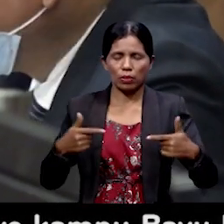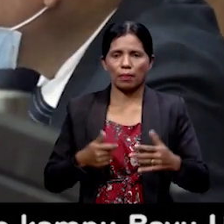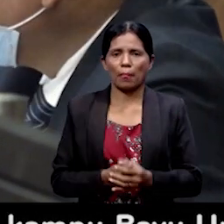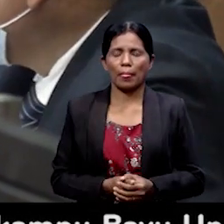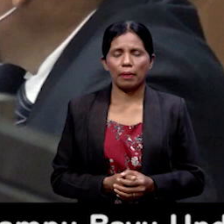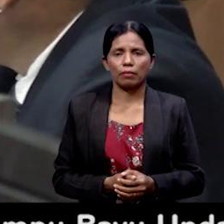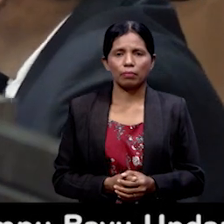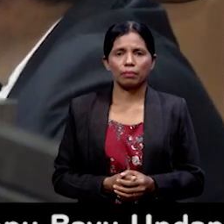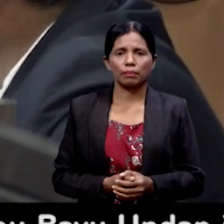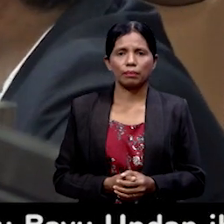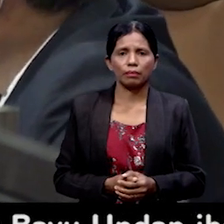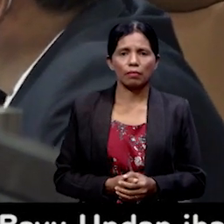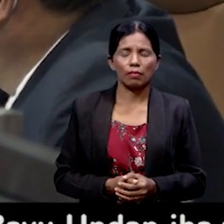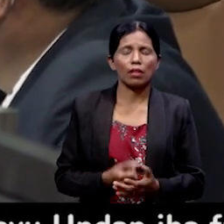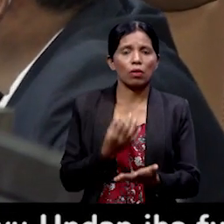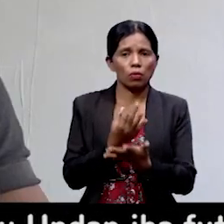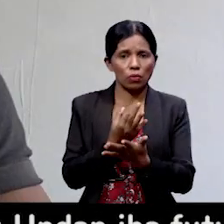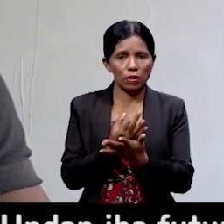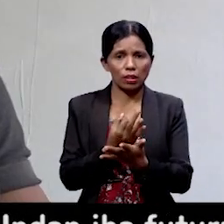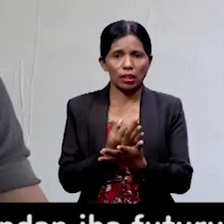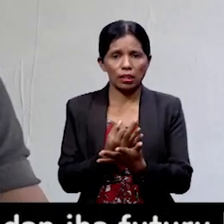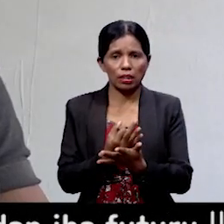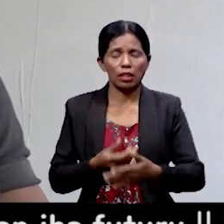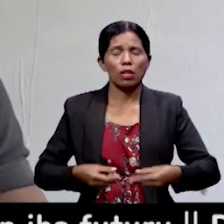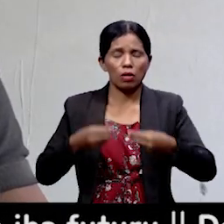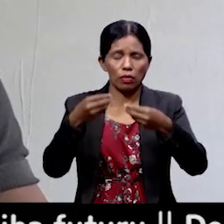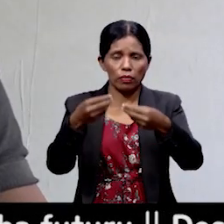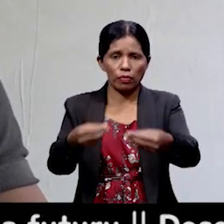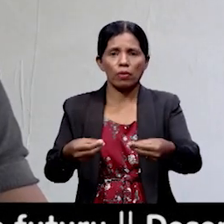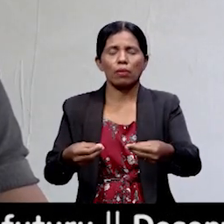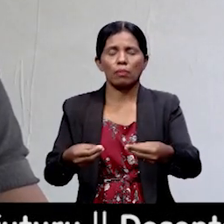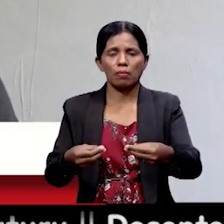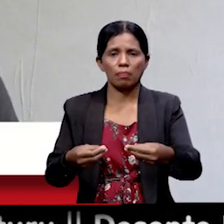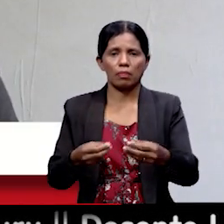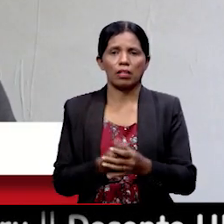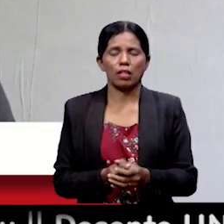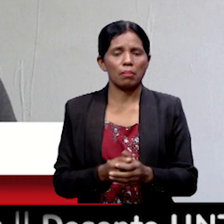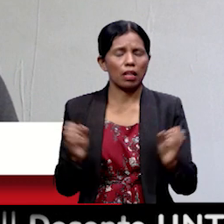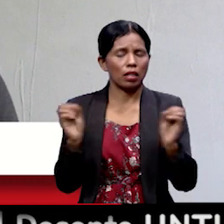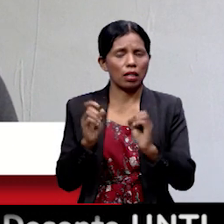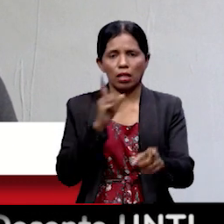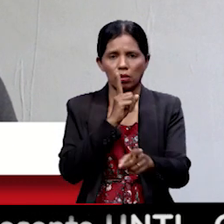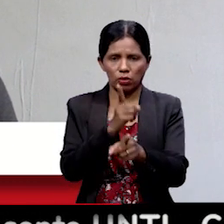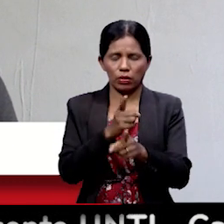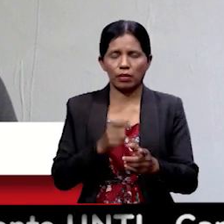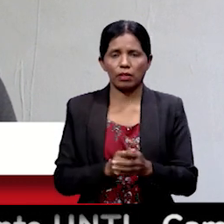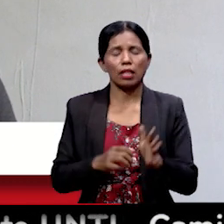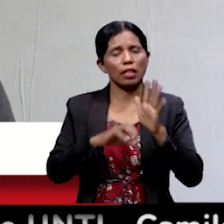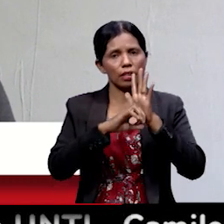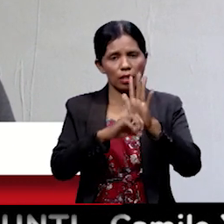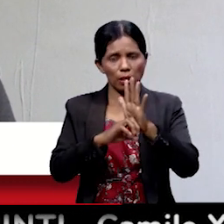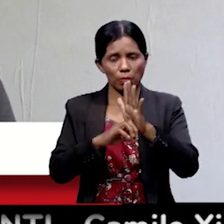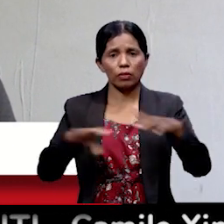barbe, ninia montante ne makla justo. Ninia montante ne makla justo. Por exemplo, para funcionário